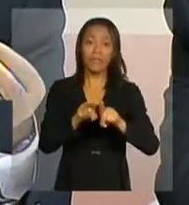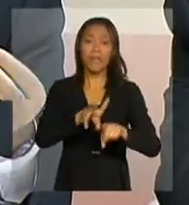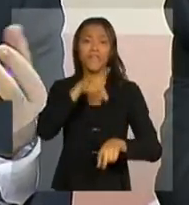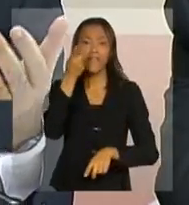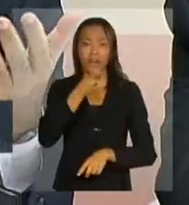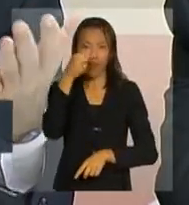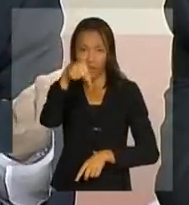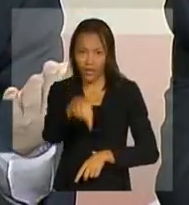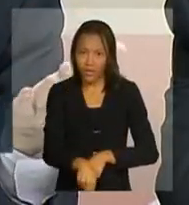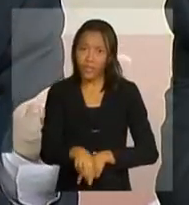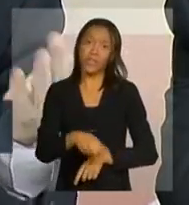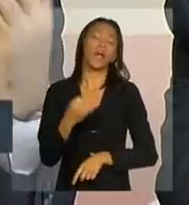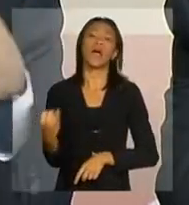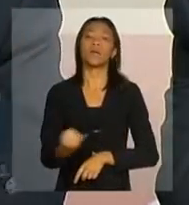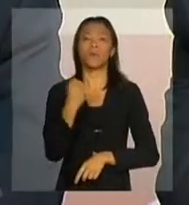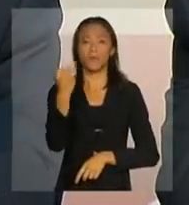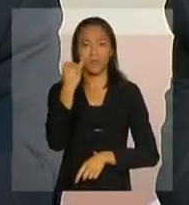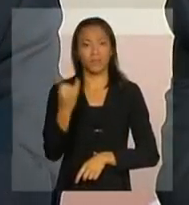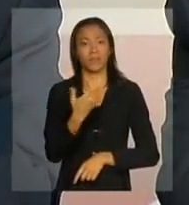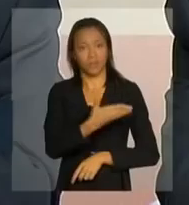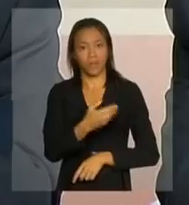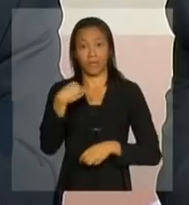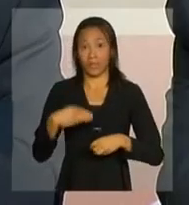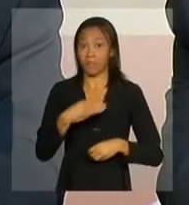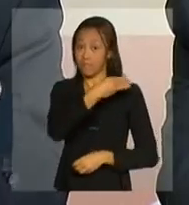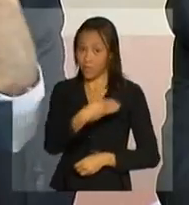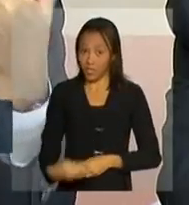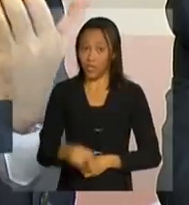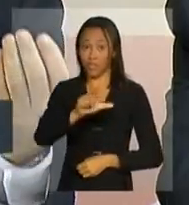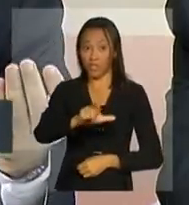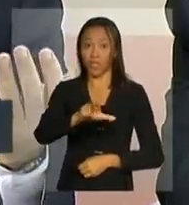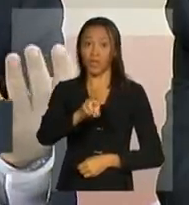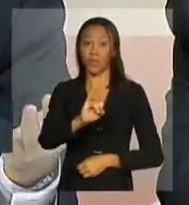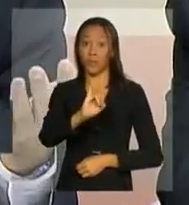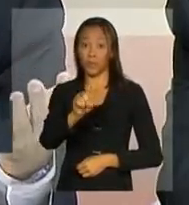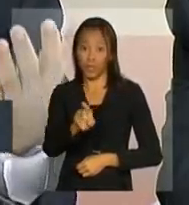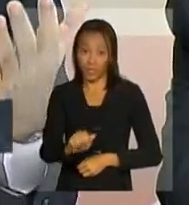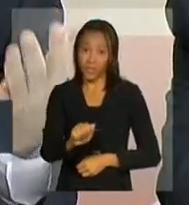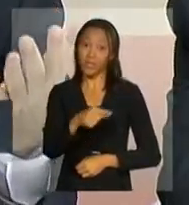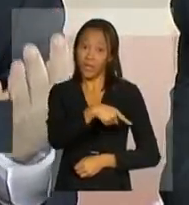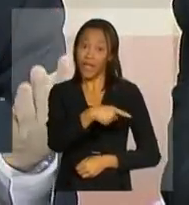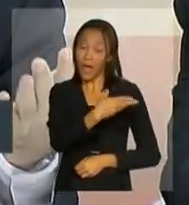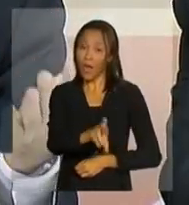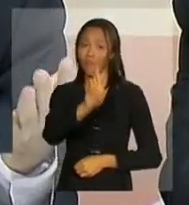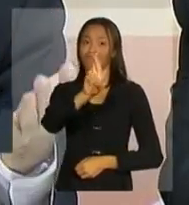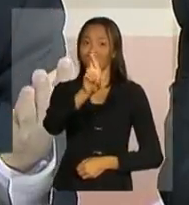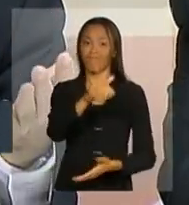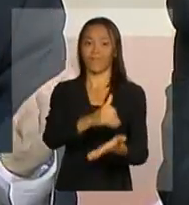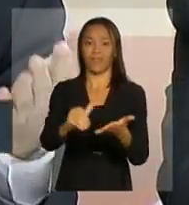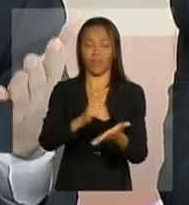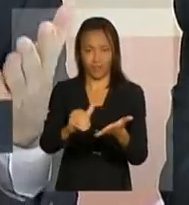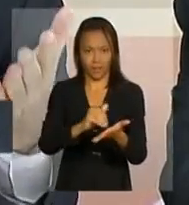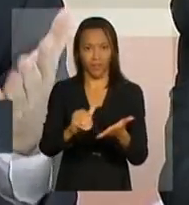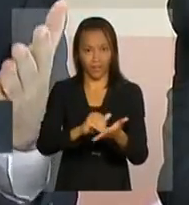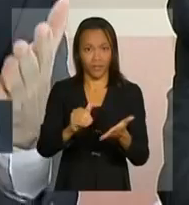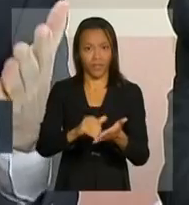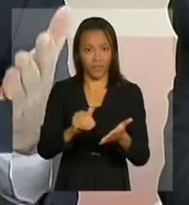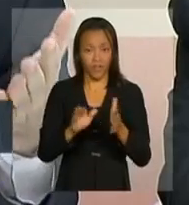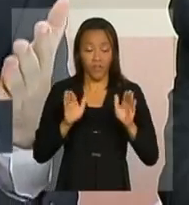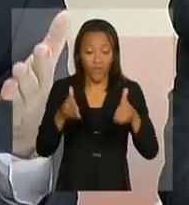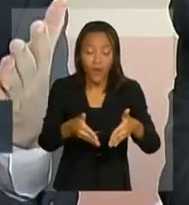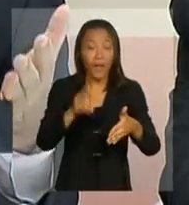importância além da ministra Luía Bairros que está à frente da secretaria que cuida da questão racial e é